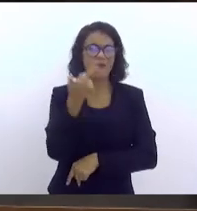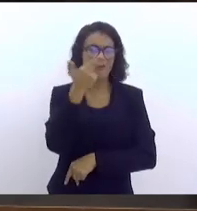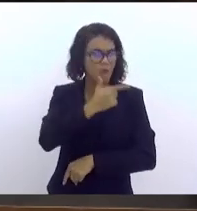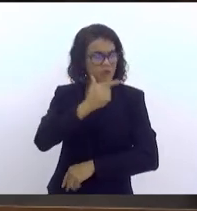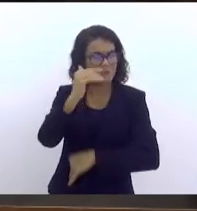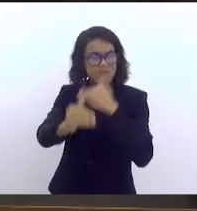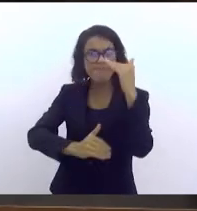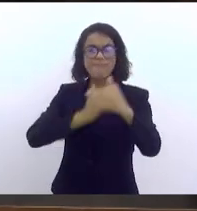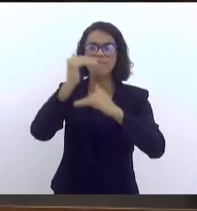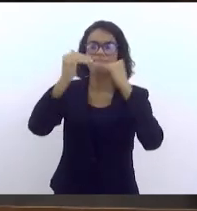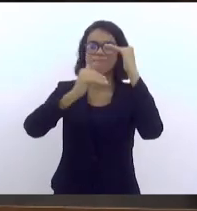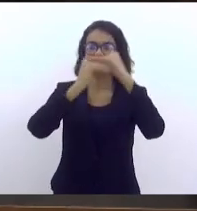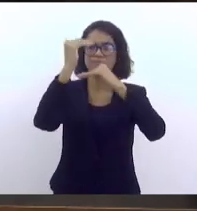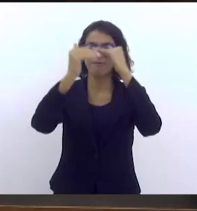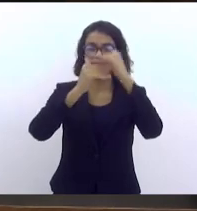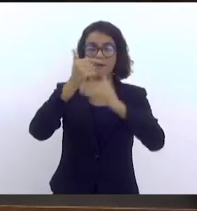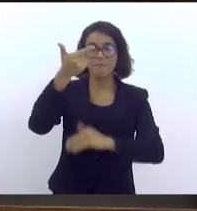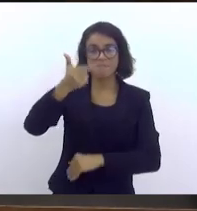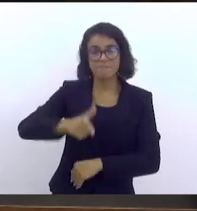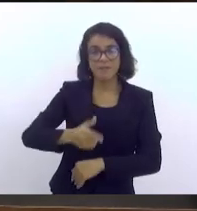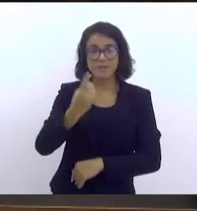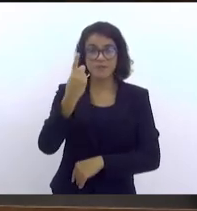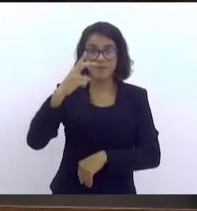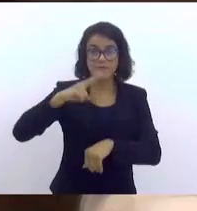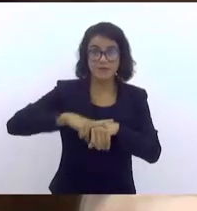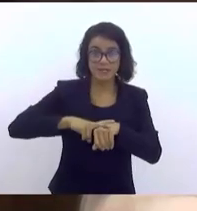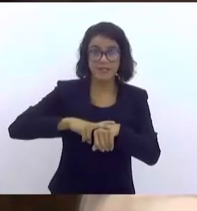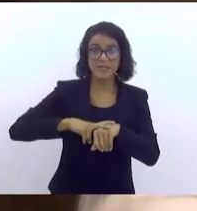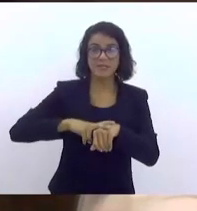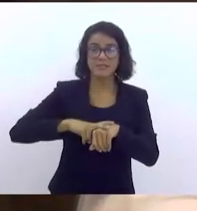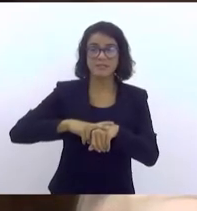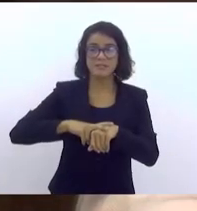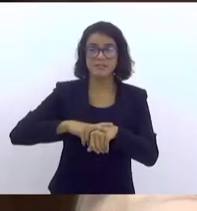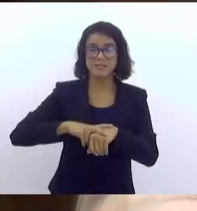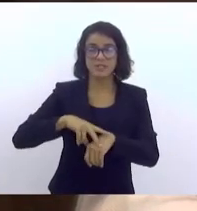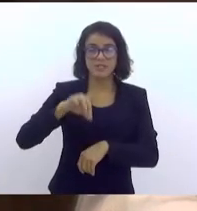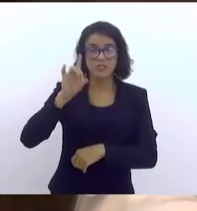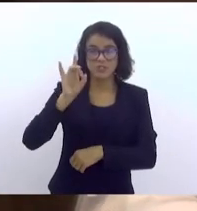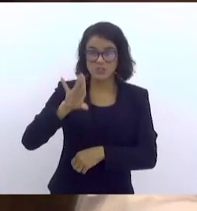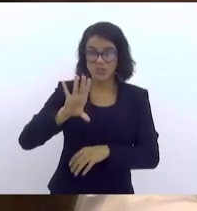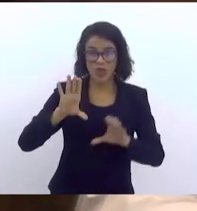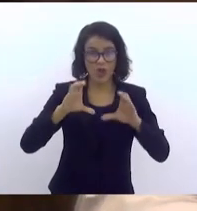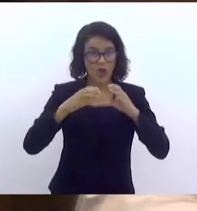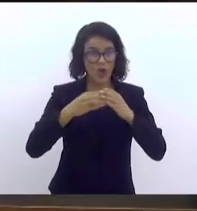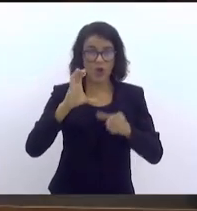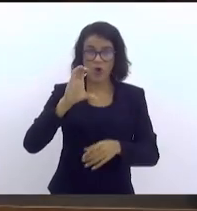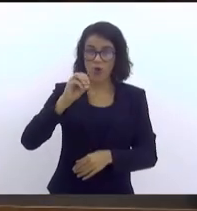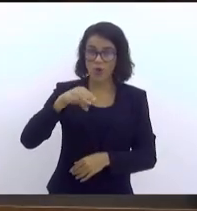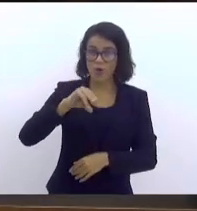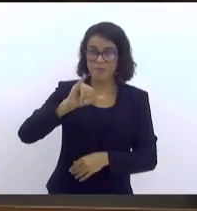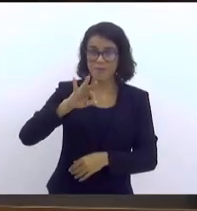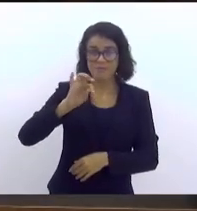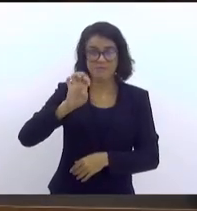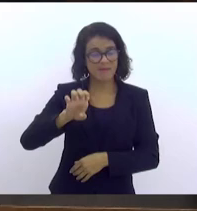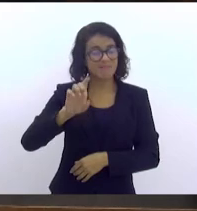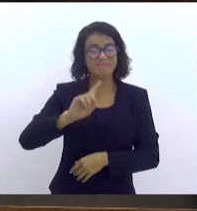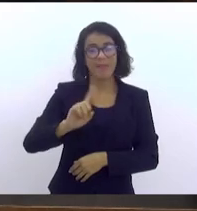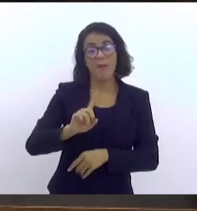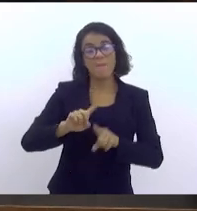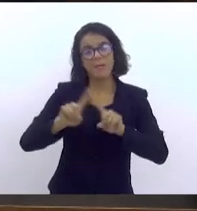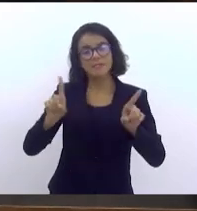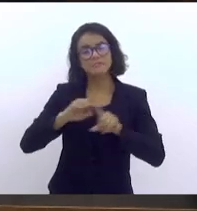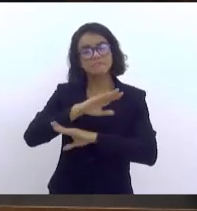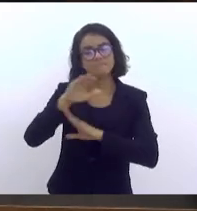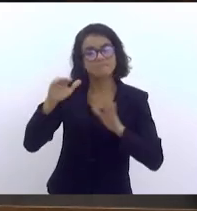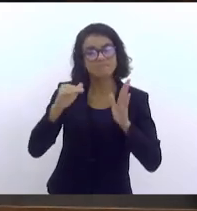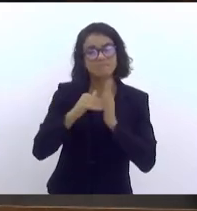tema Coloca mais uma vez não só o comitê mas meu gabinete à disposição de